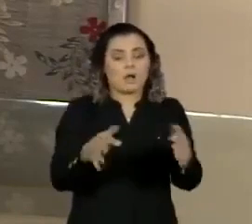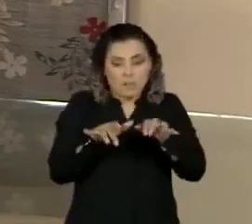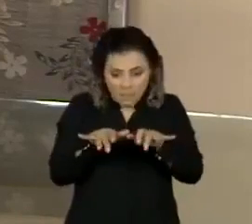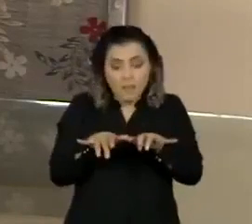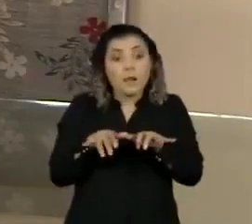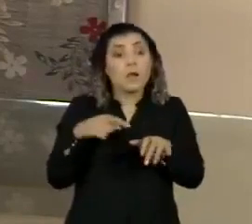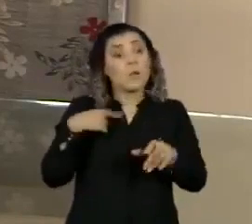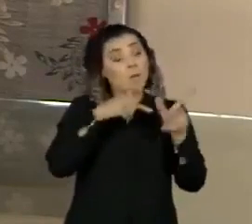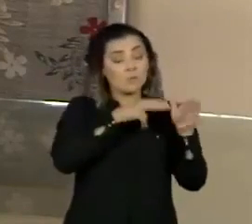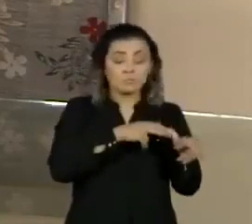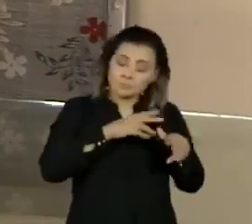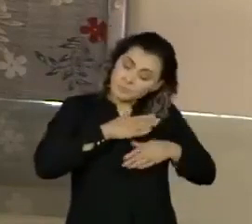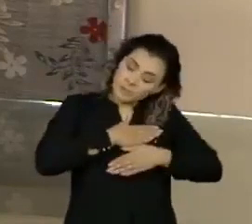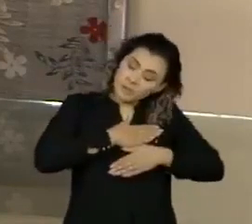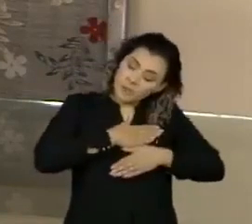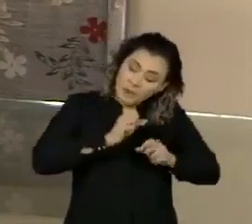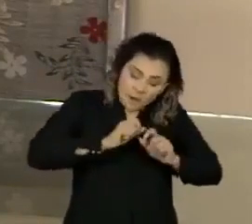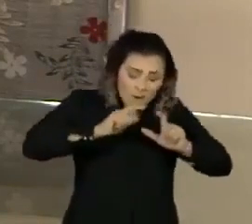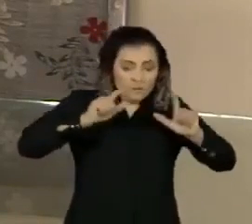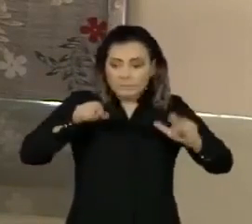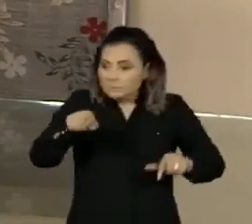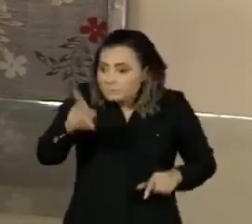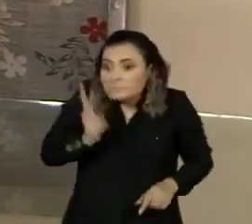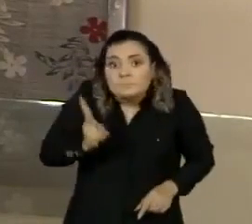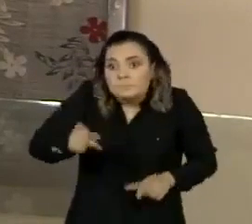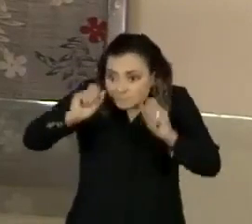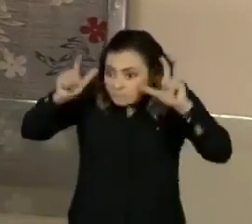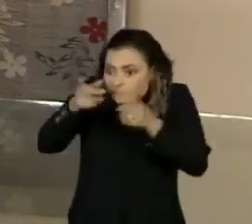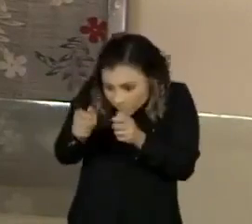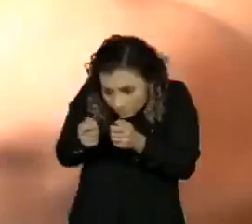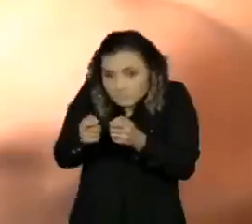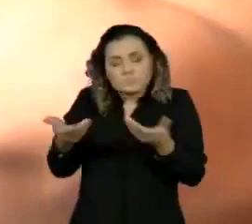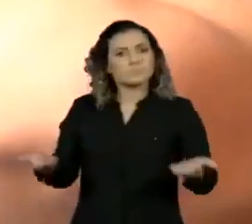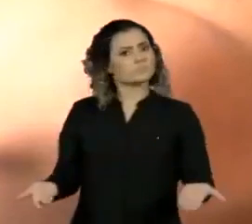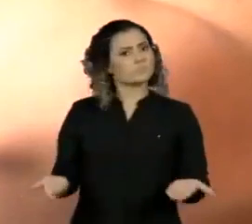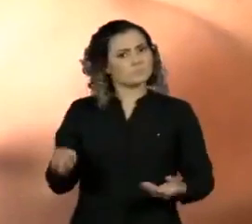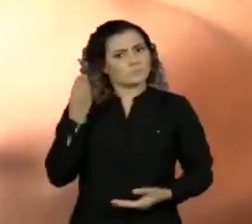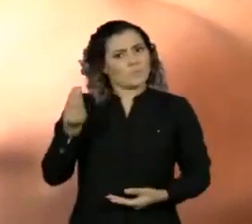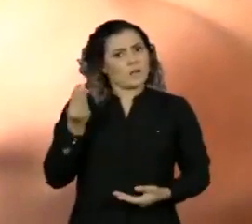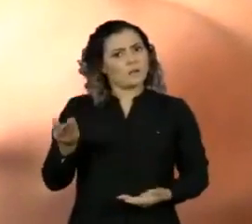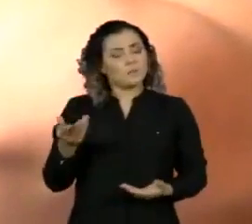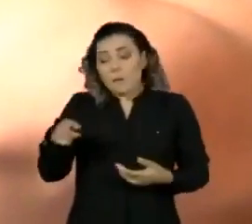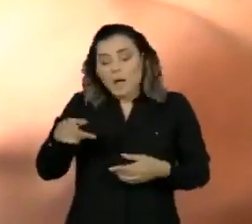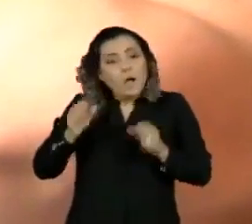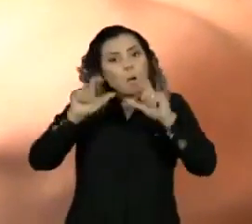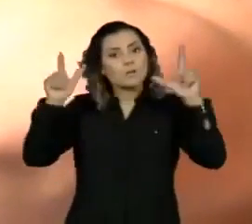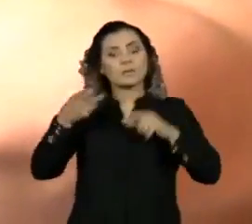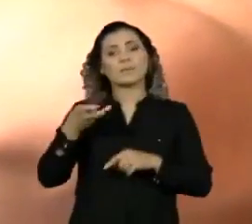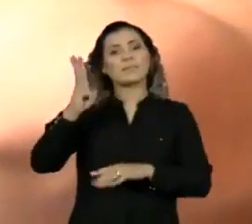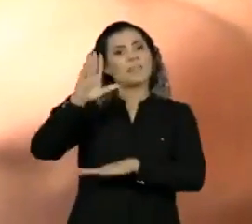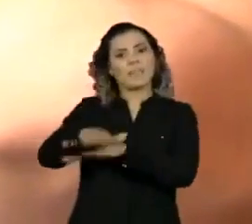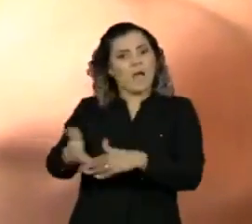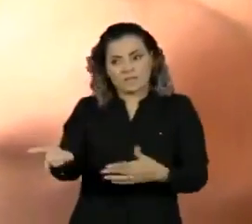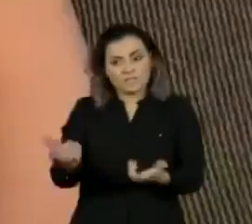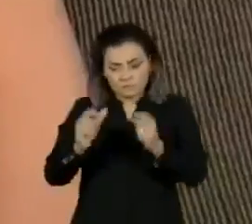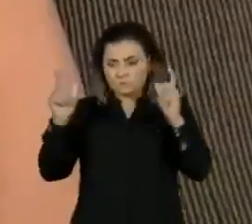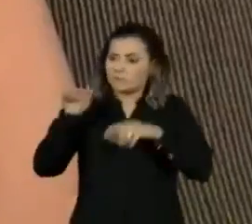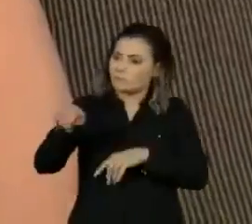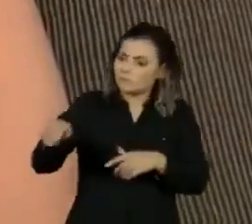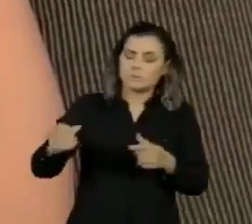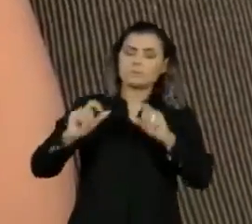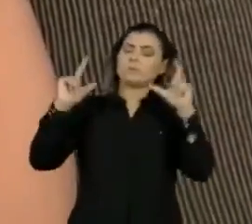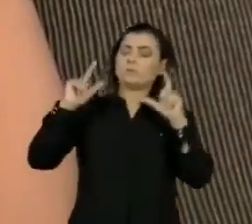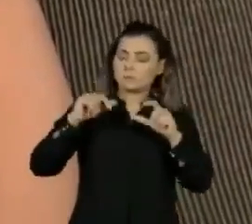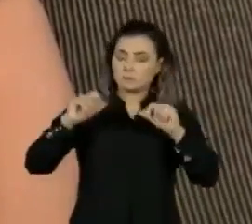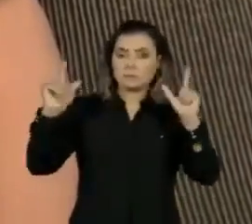antigamente eu ia dormir e quando eu acordava pra levar meu outro filho pro emprego, ela tava na internet. E aí ela ia acordar 3 horas da tarde, a gente chamava ela, tipo, ela